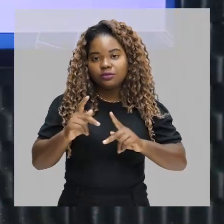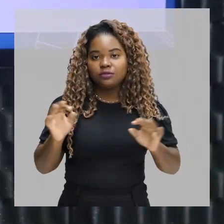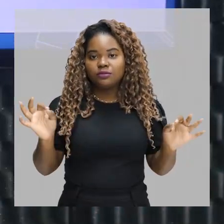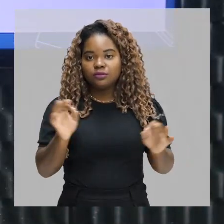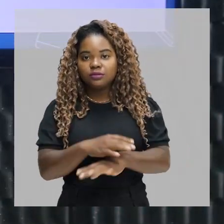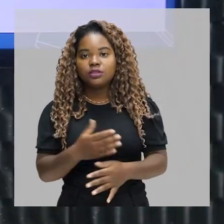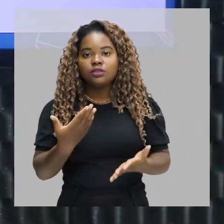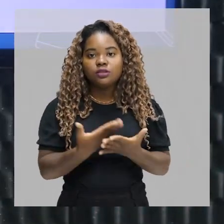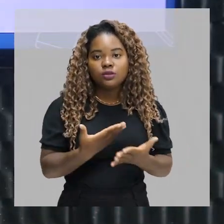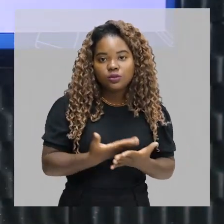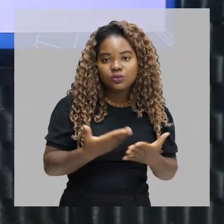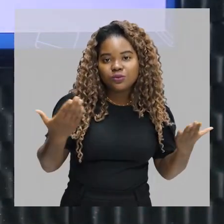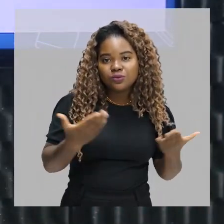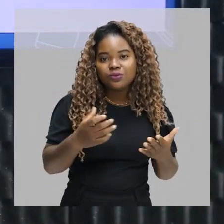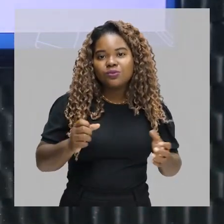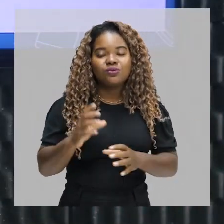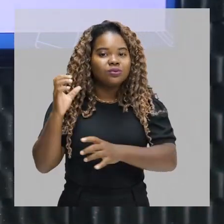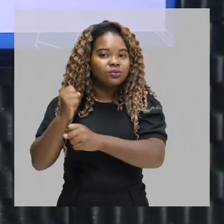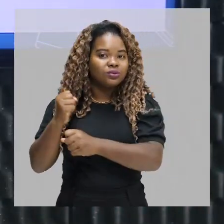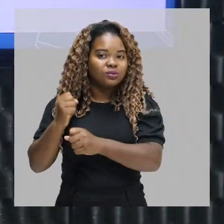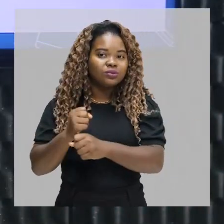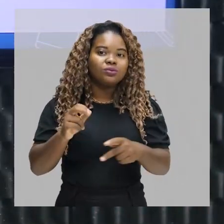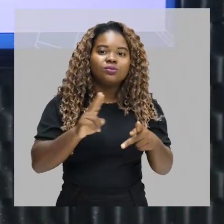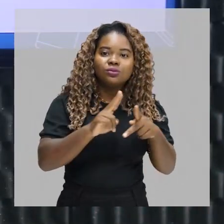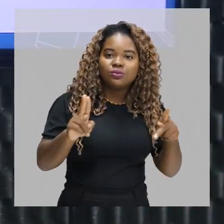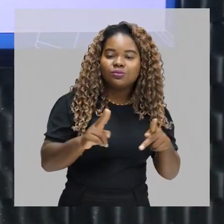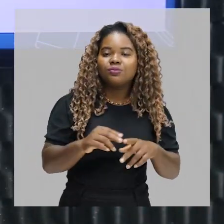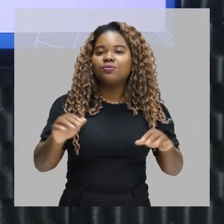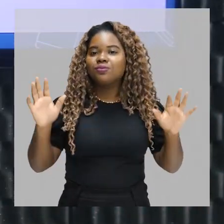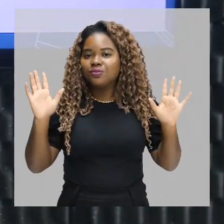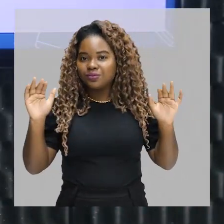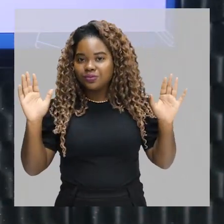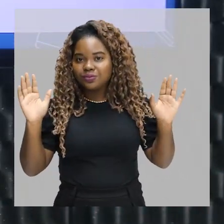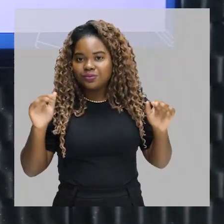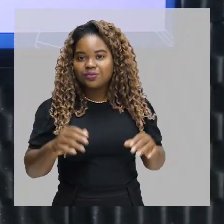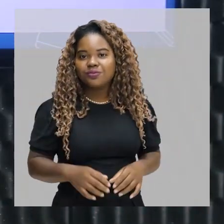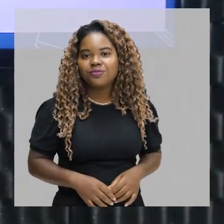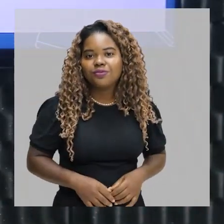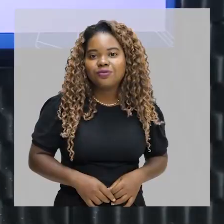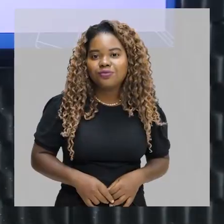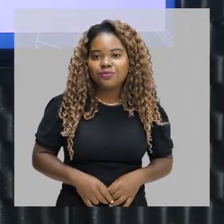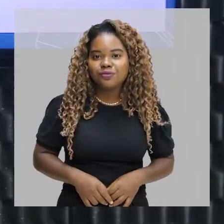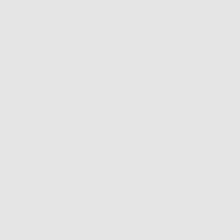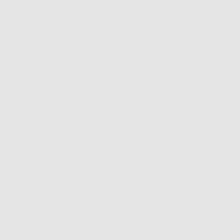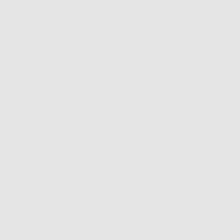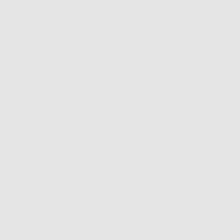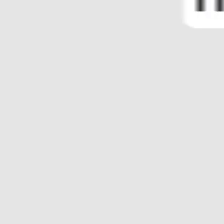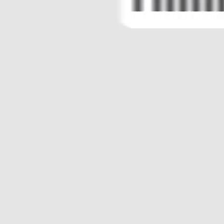Pessoal, nessa aula de hoje nós revisamos pronomes. Até a próxima, fiquem bem e bye bye.